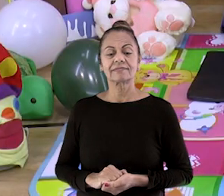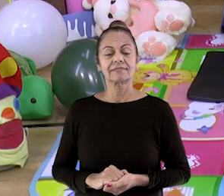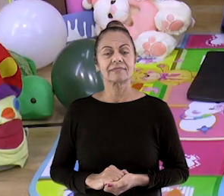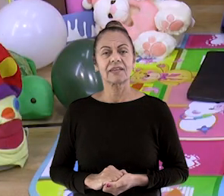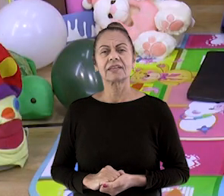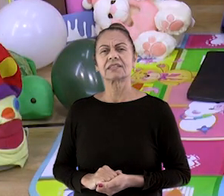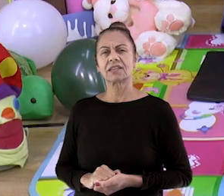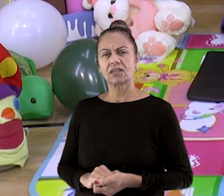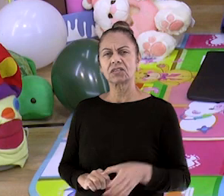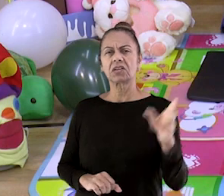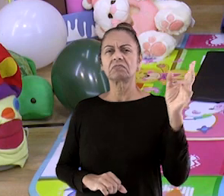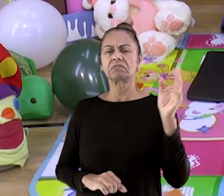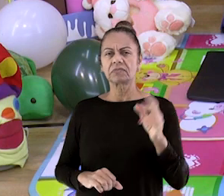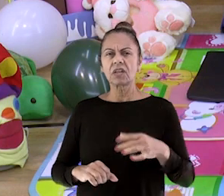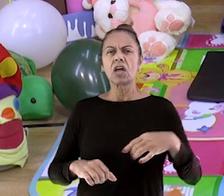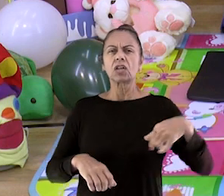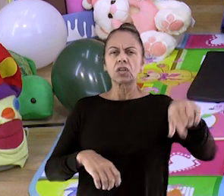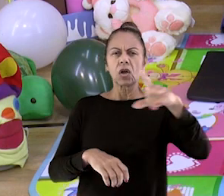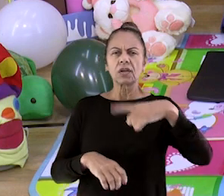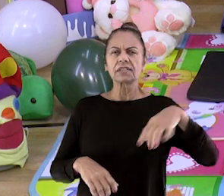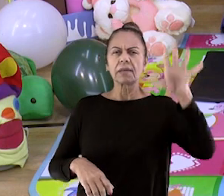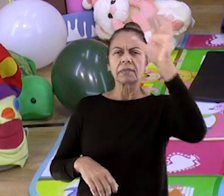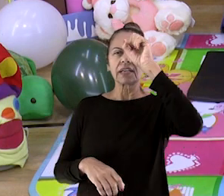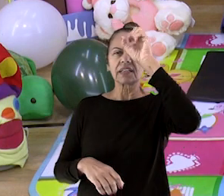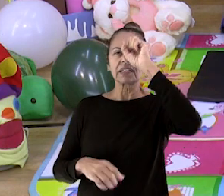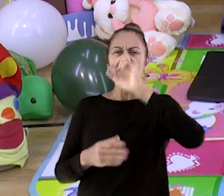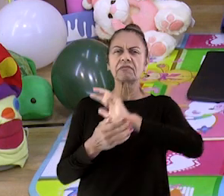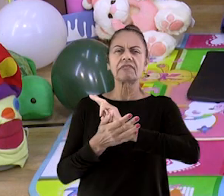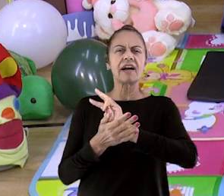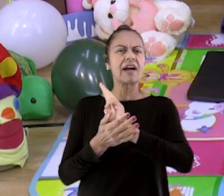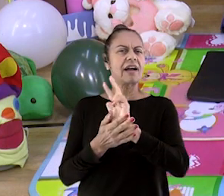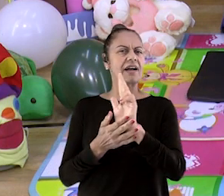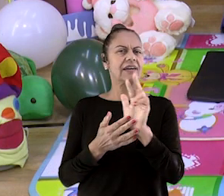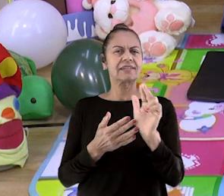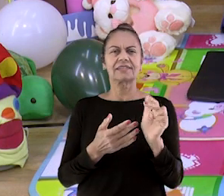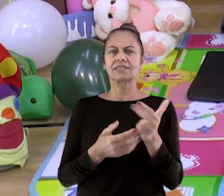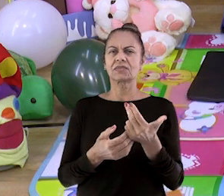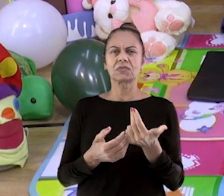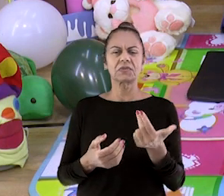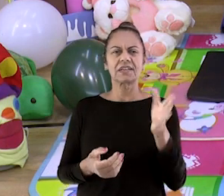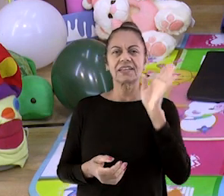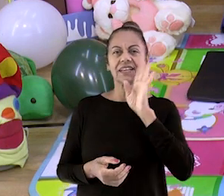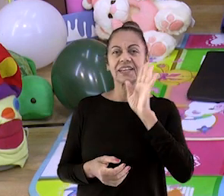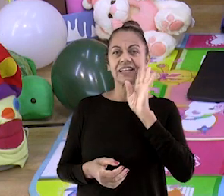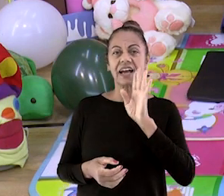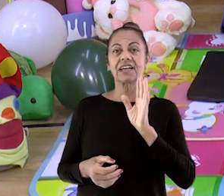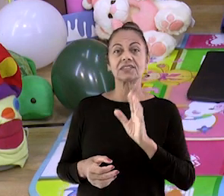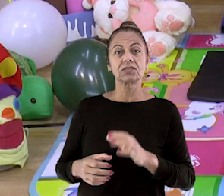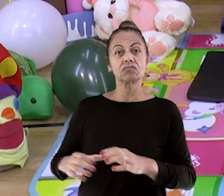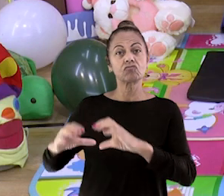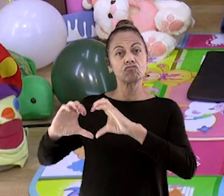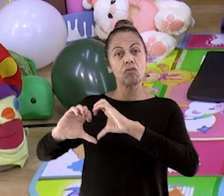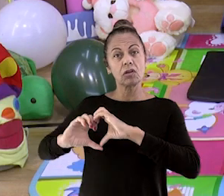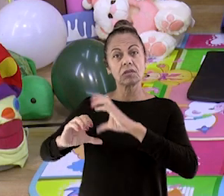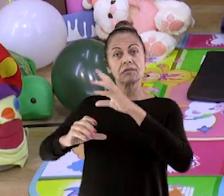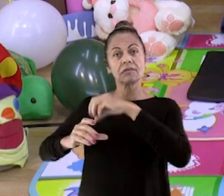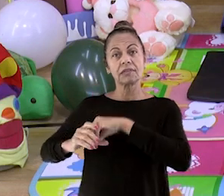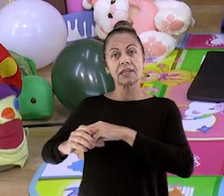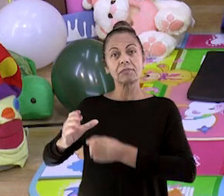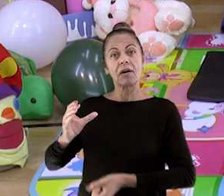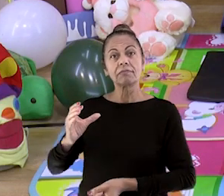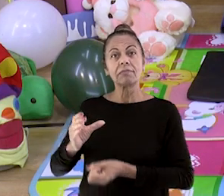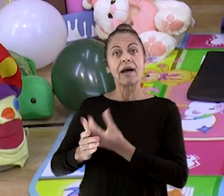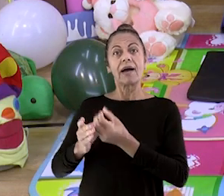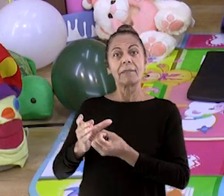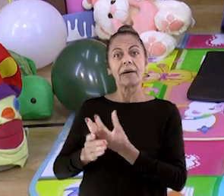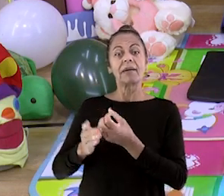vamos muitas coisas legais que nós imaginação pode criar a casa engraçada foi